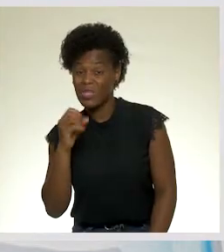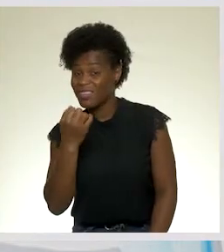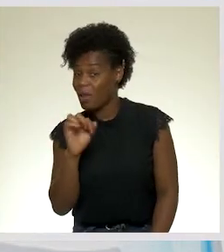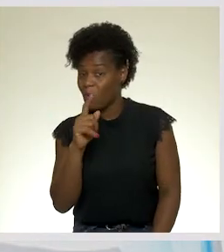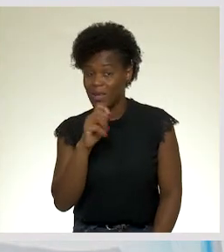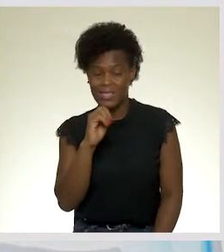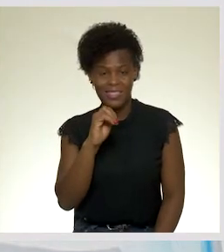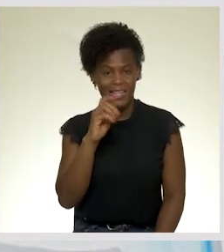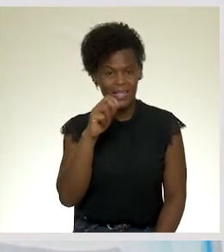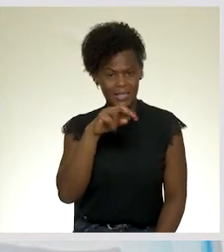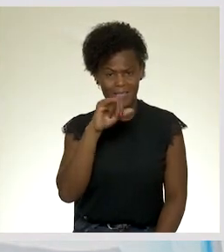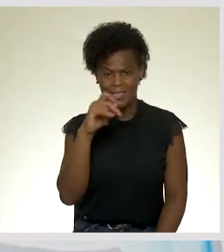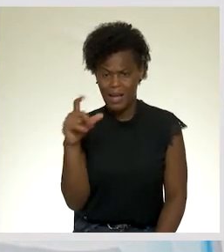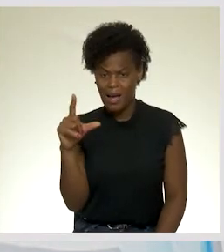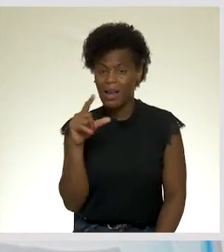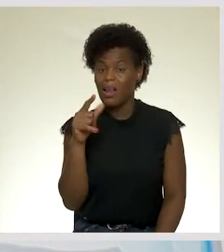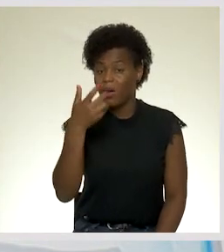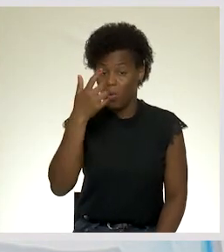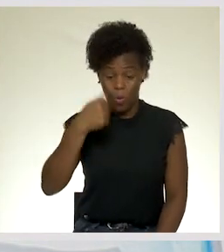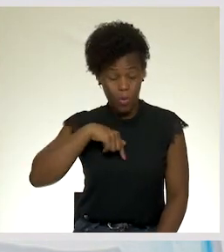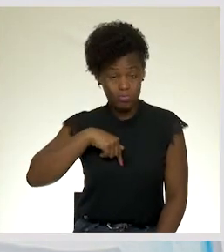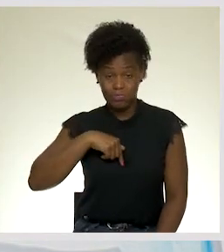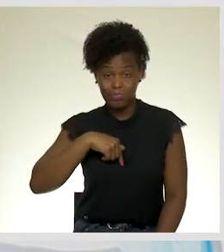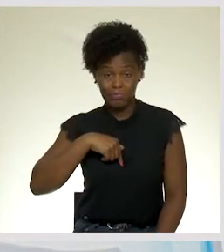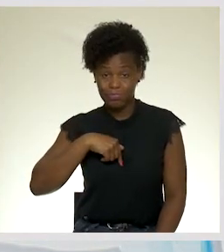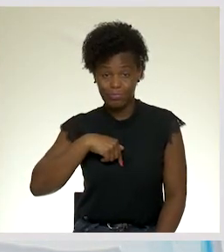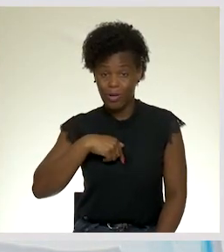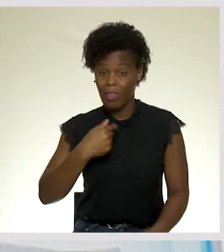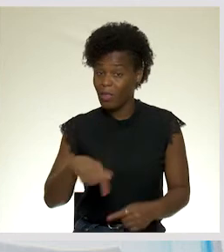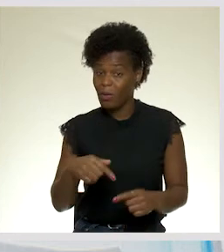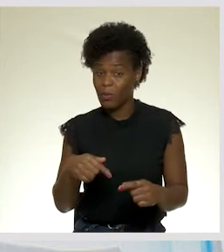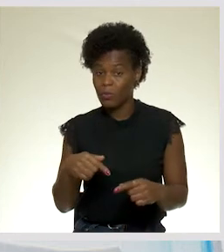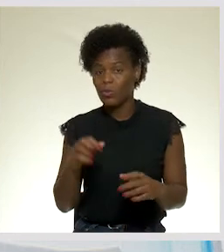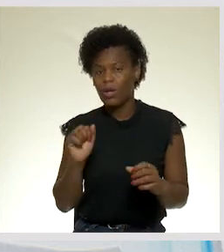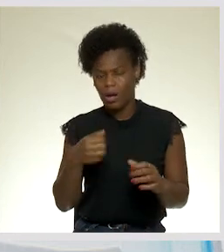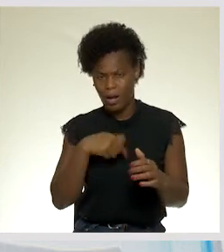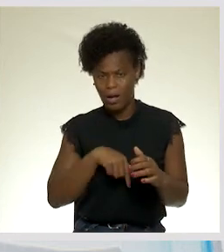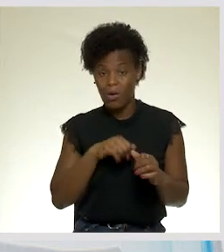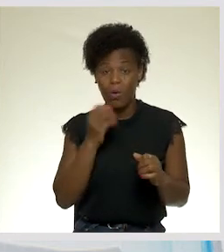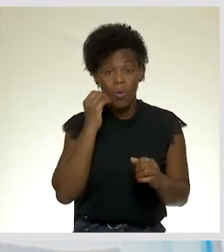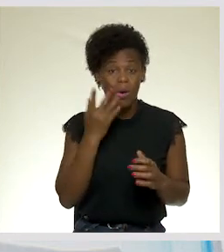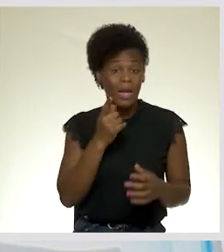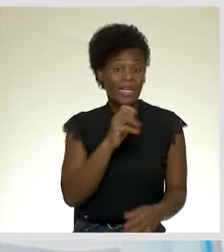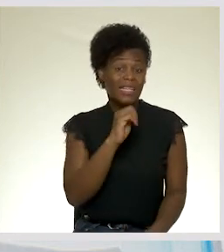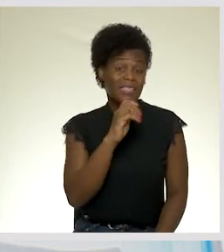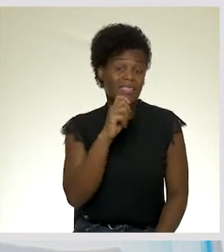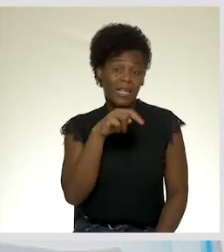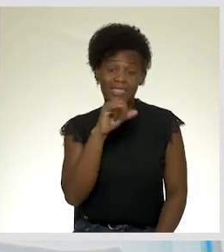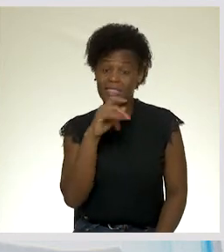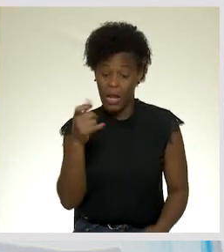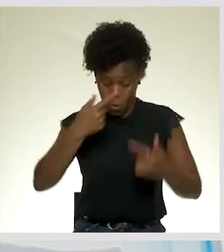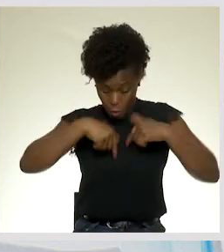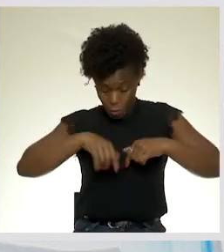os aminoácidos essenciais é aquele aminoácido que nós não possuímos. Como nós não possuímos, precisamos dela e temos que